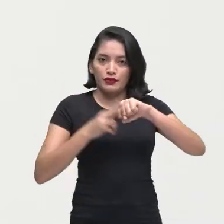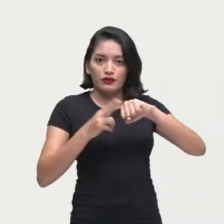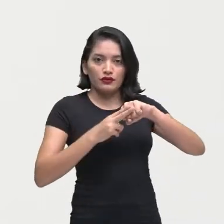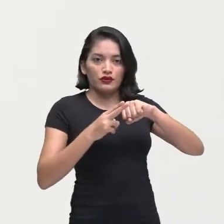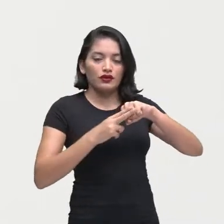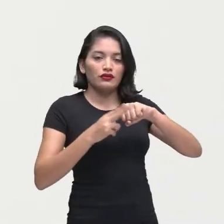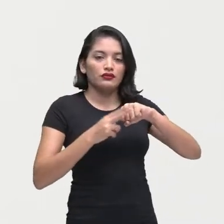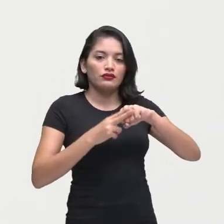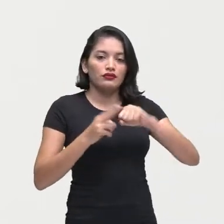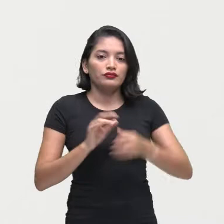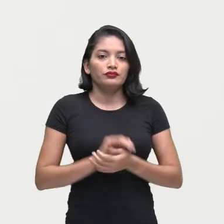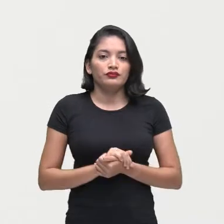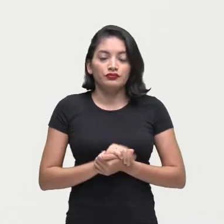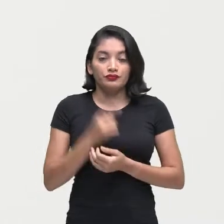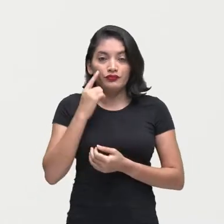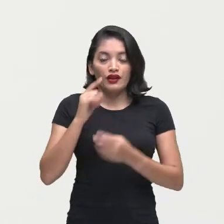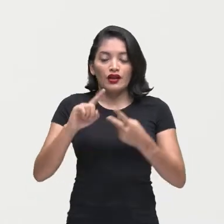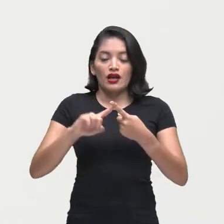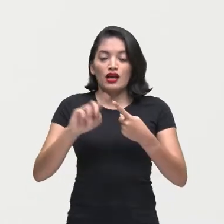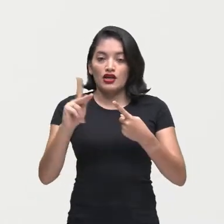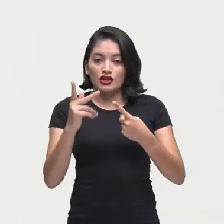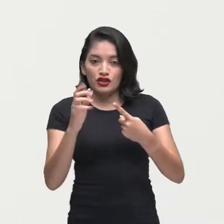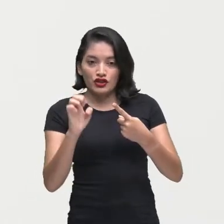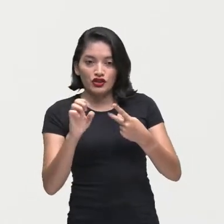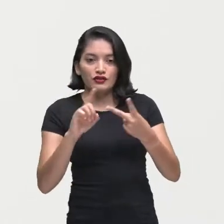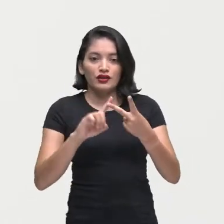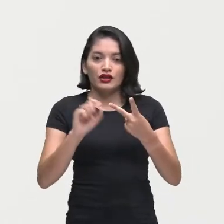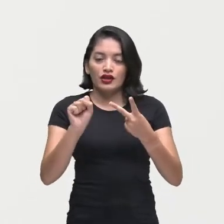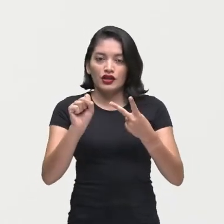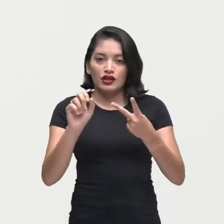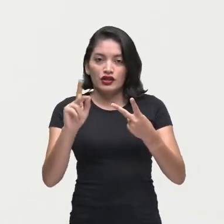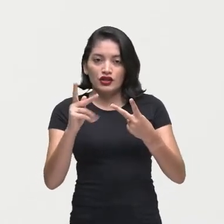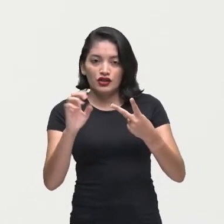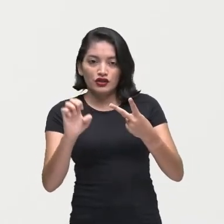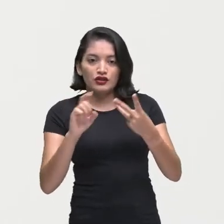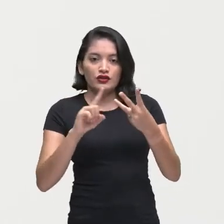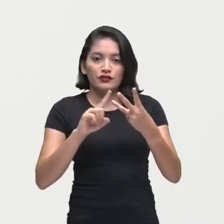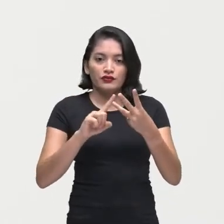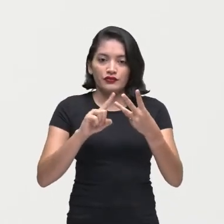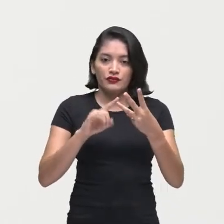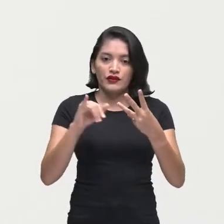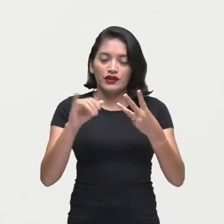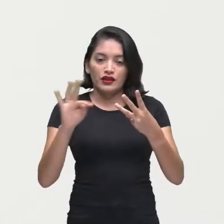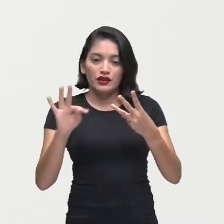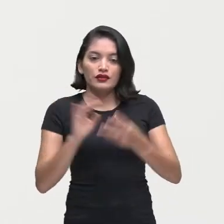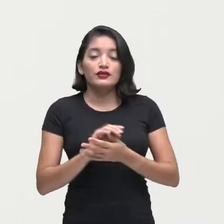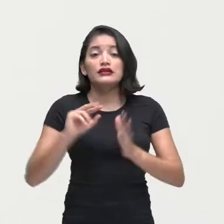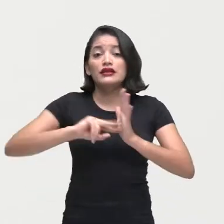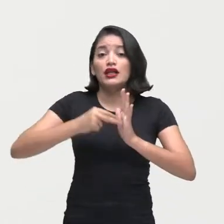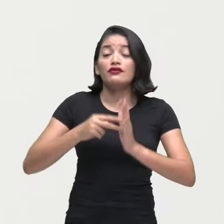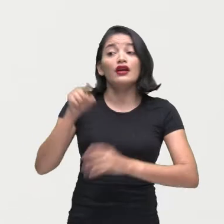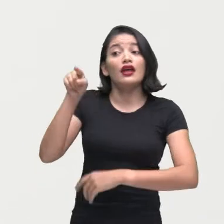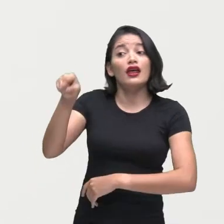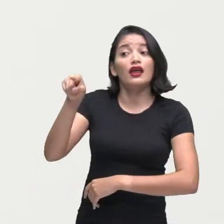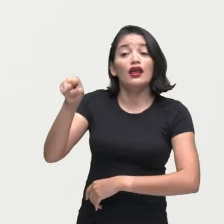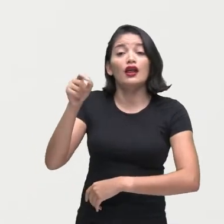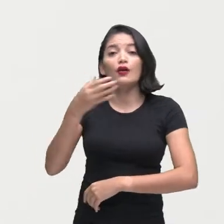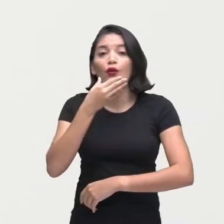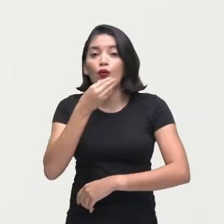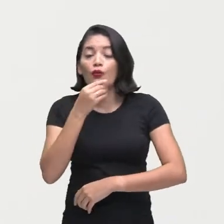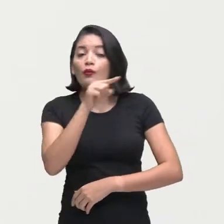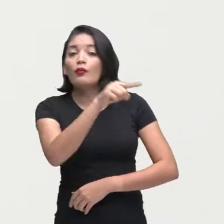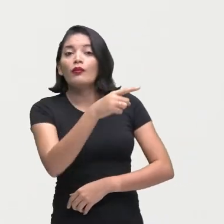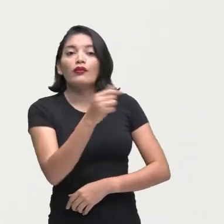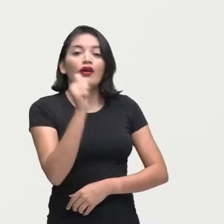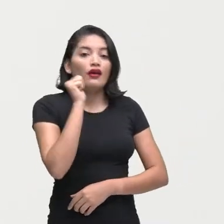o recheio e o caso do Rio ele e ela e